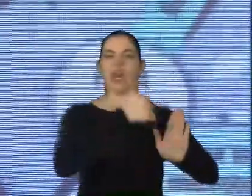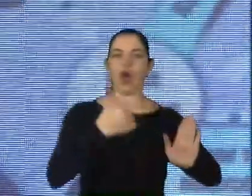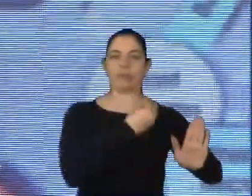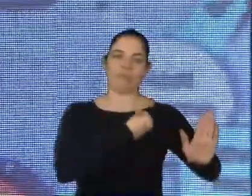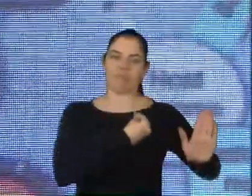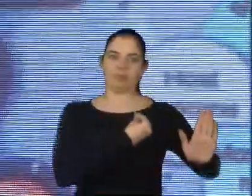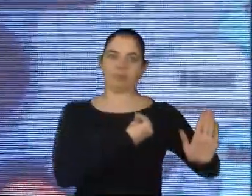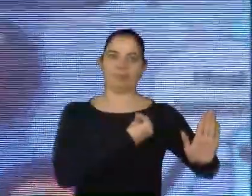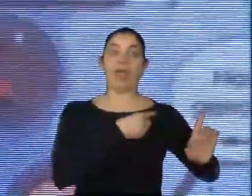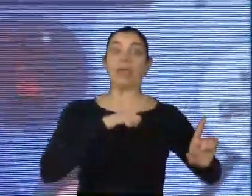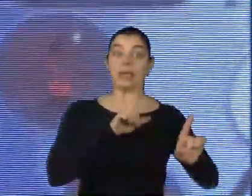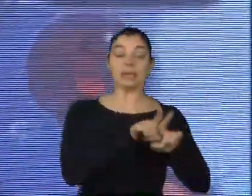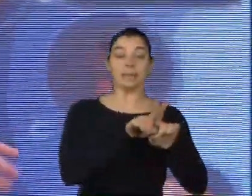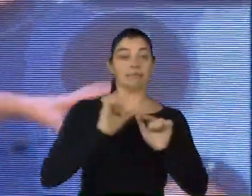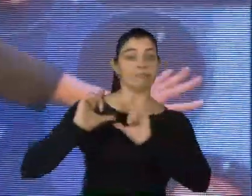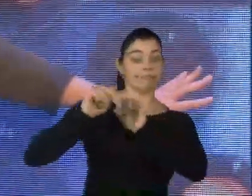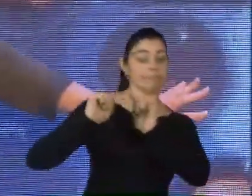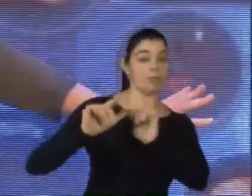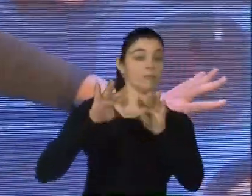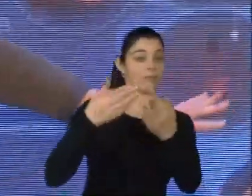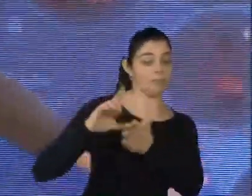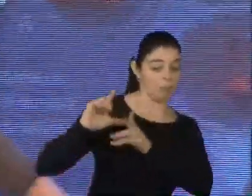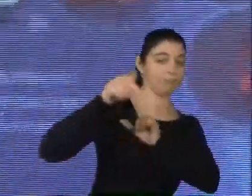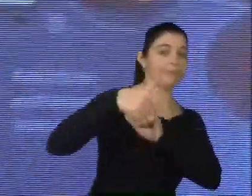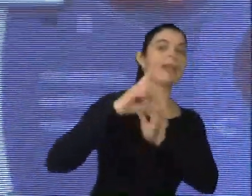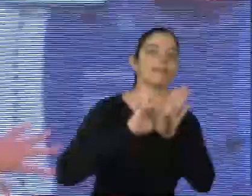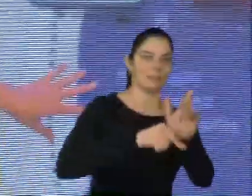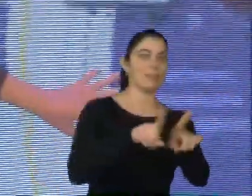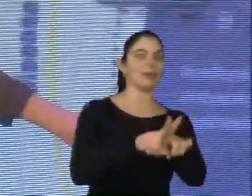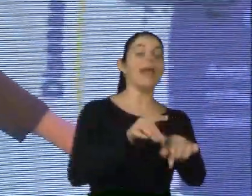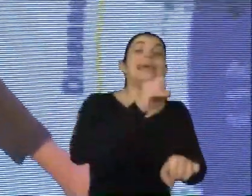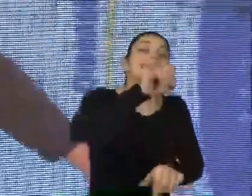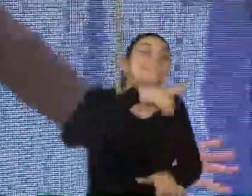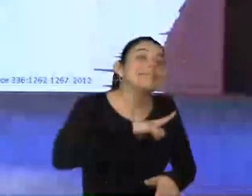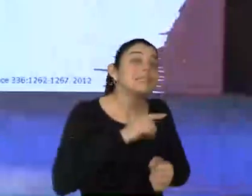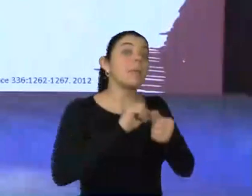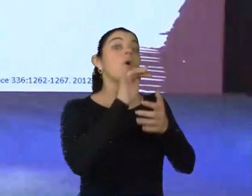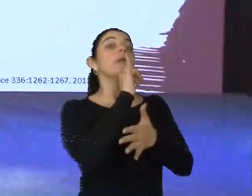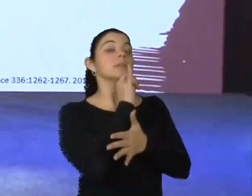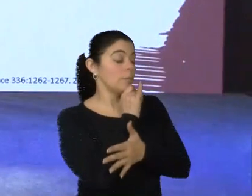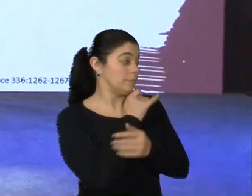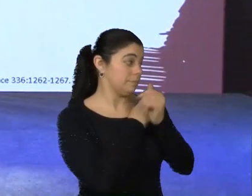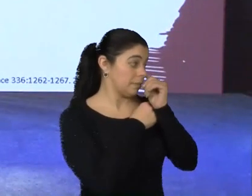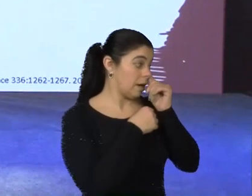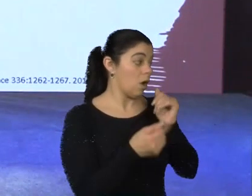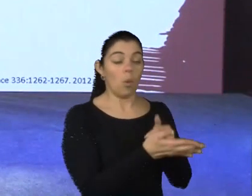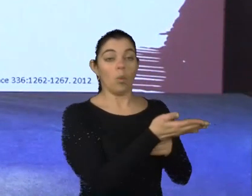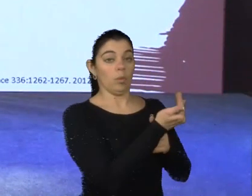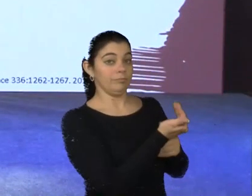gente tanto fala da parte da relação de epigenética. E aí, vamos supor que eu venha aqui para esse lado aqui,